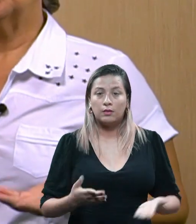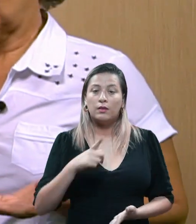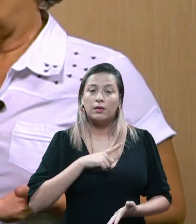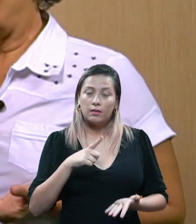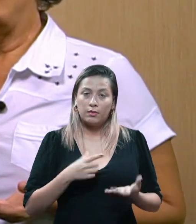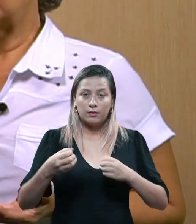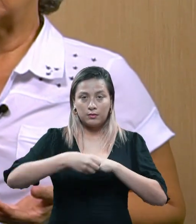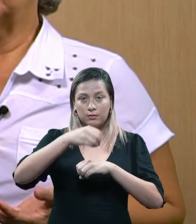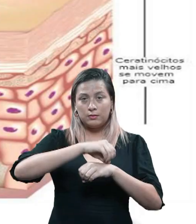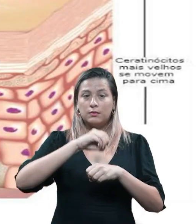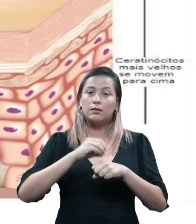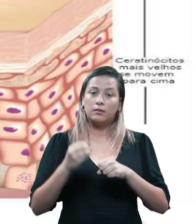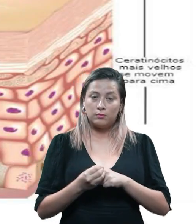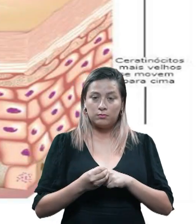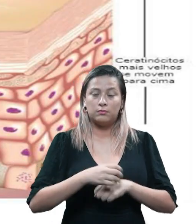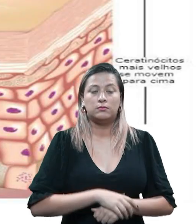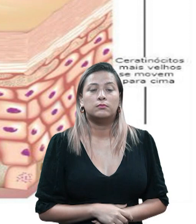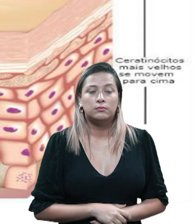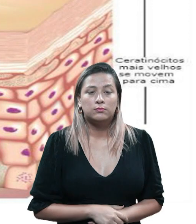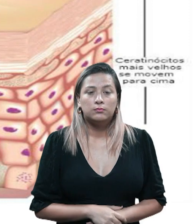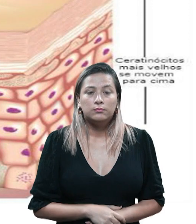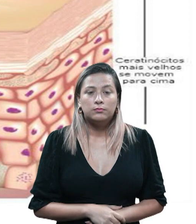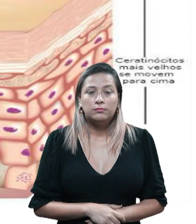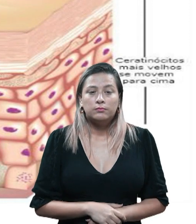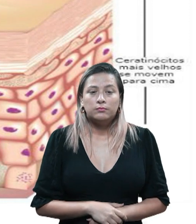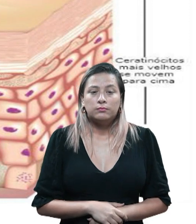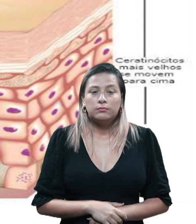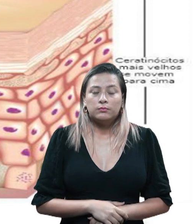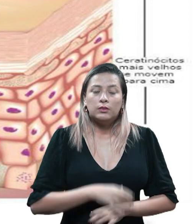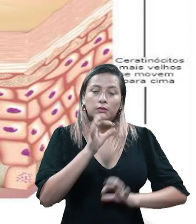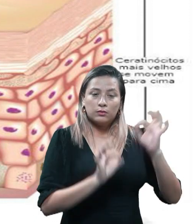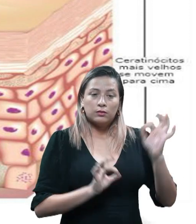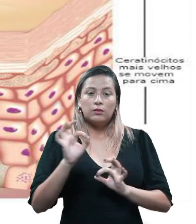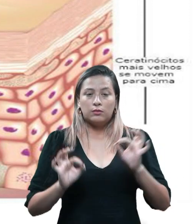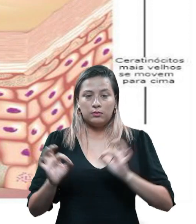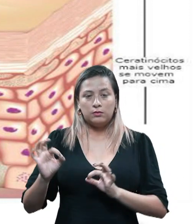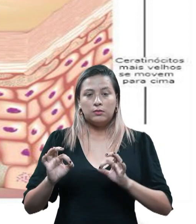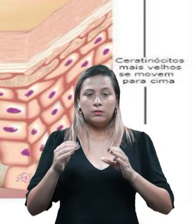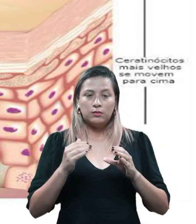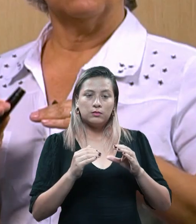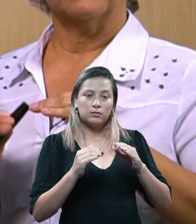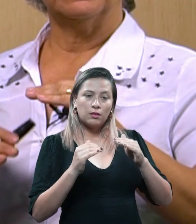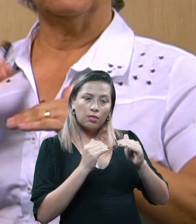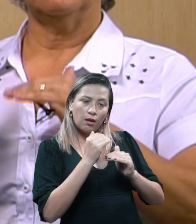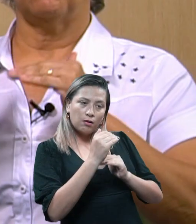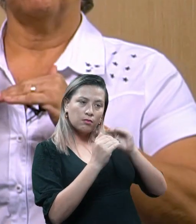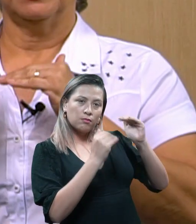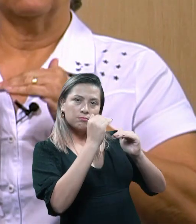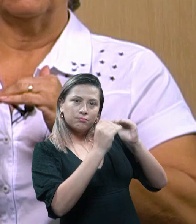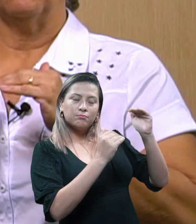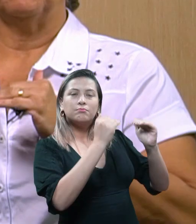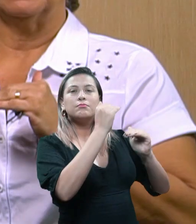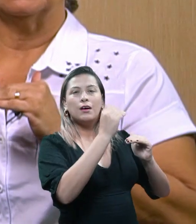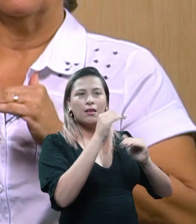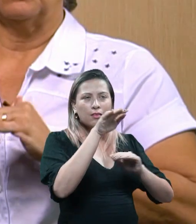células justapostas, que se formam a partir da camada basal. Elas vão se desenvolvendo,